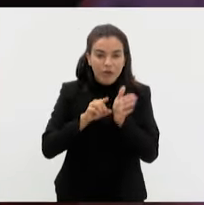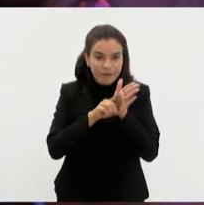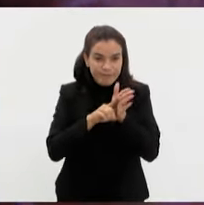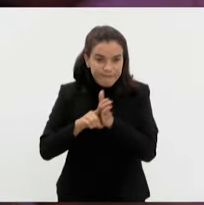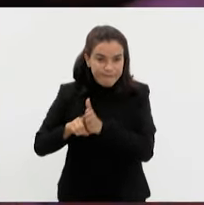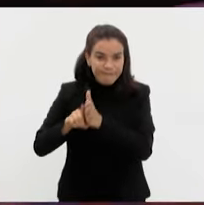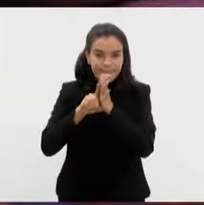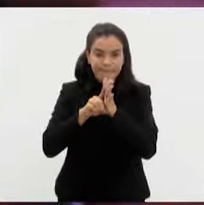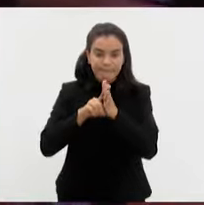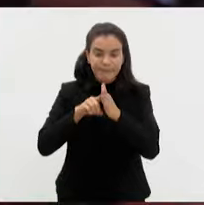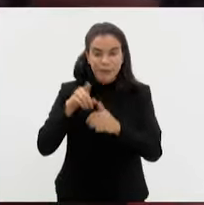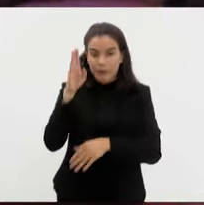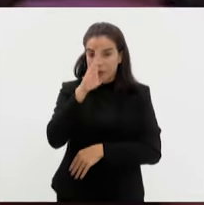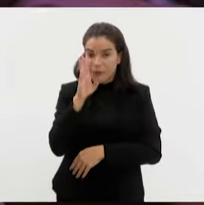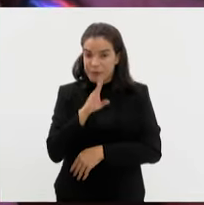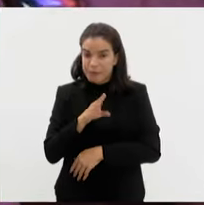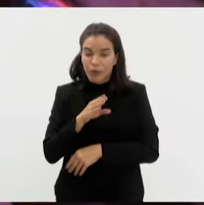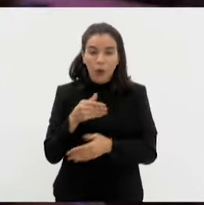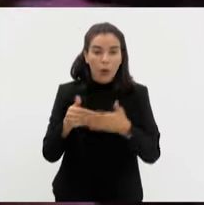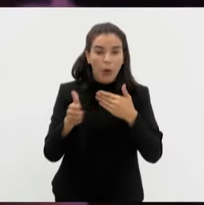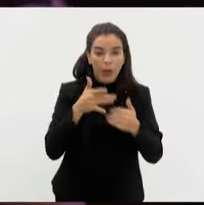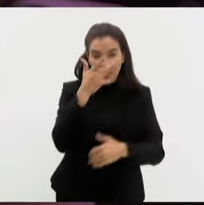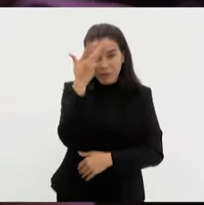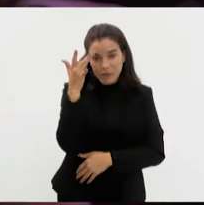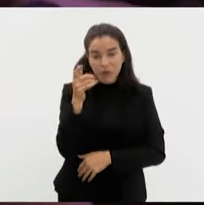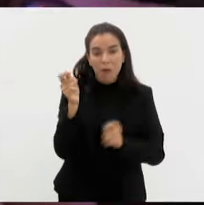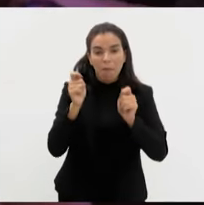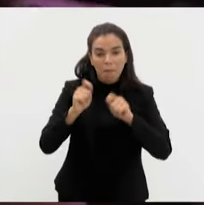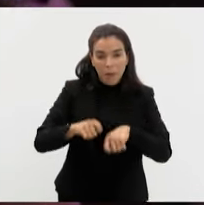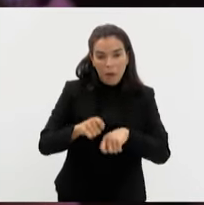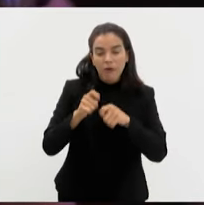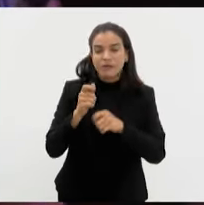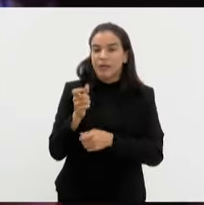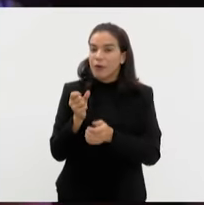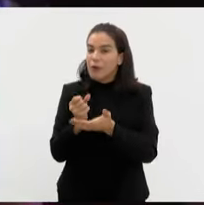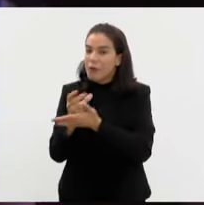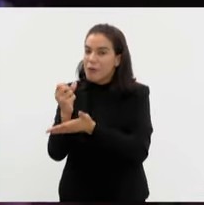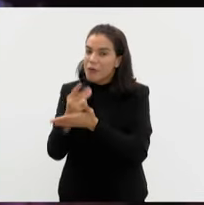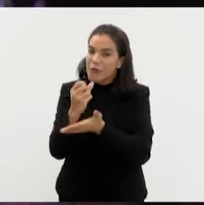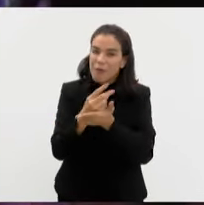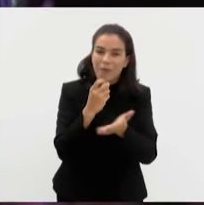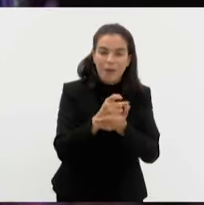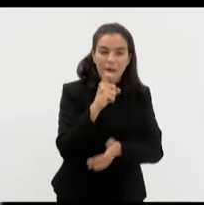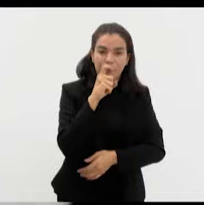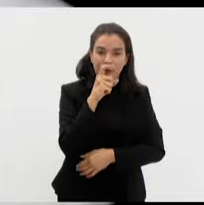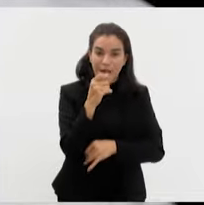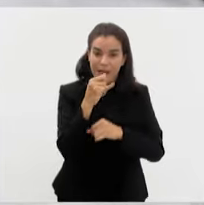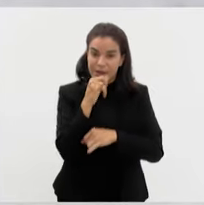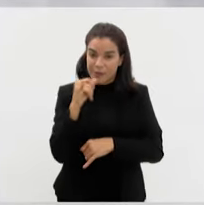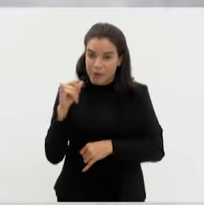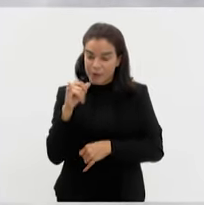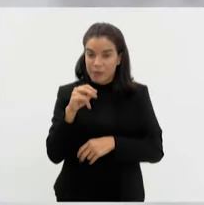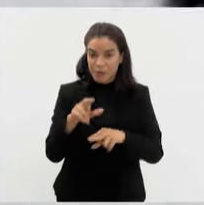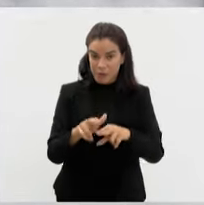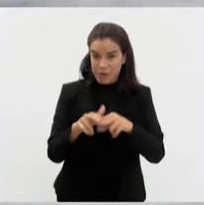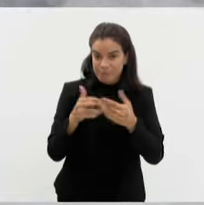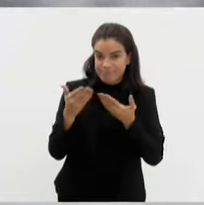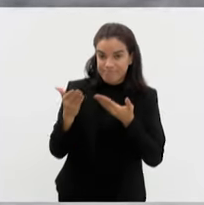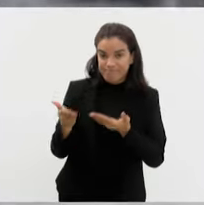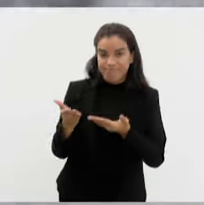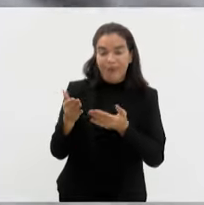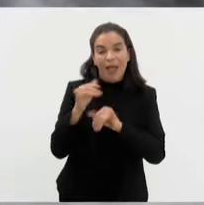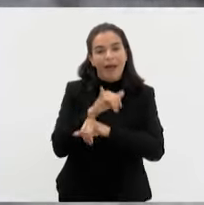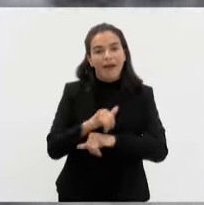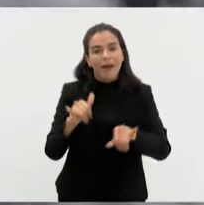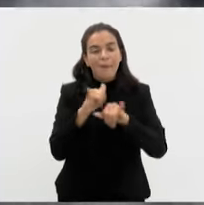país acaba permitindo que qualquer pessoa tenha fácil acesso a esses aparelhos. Por esse motivo, a